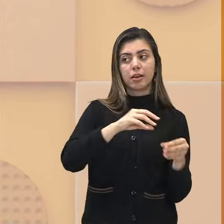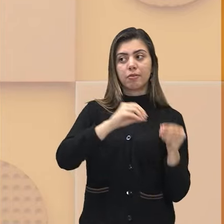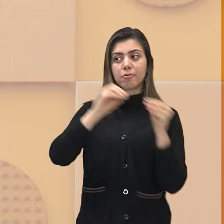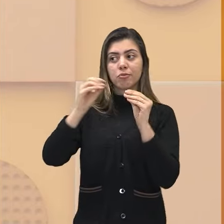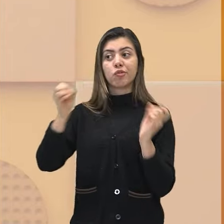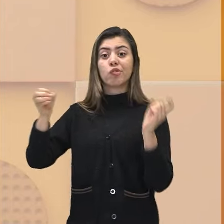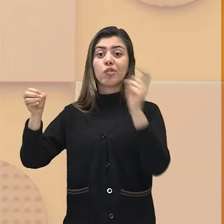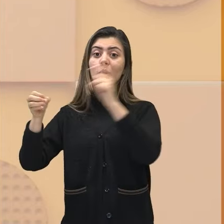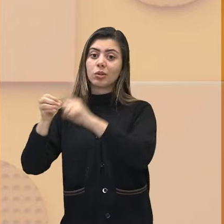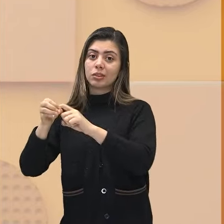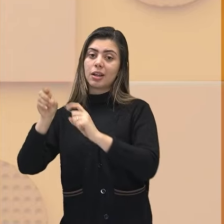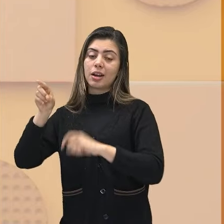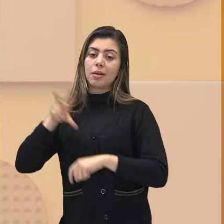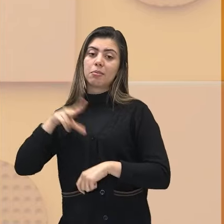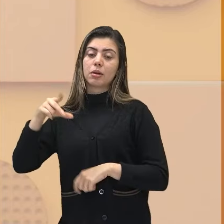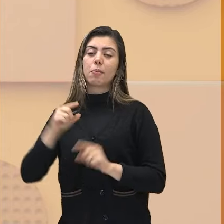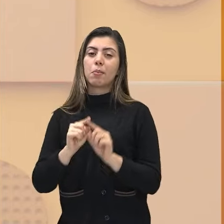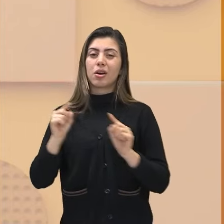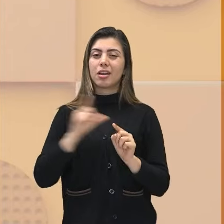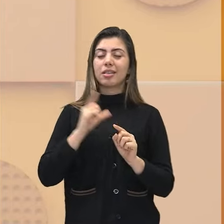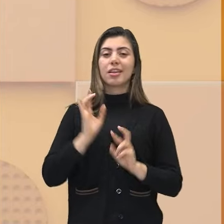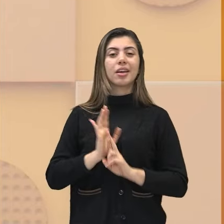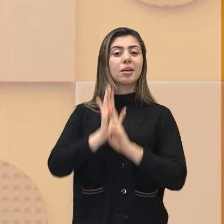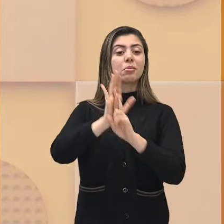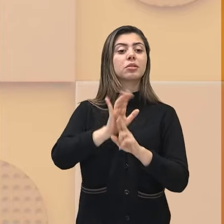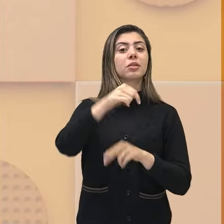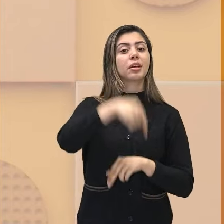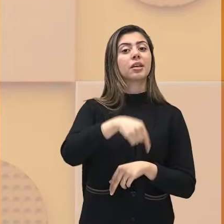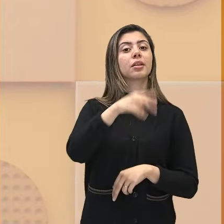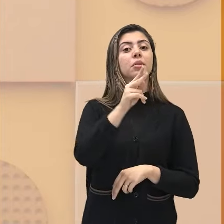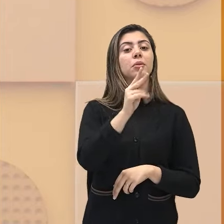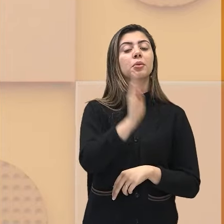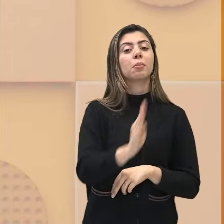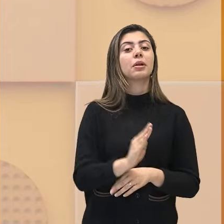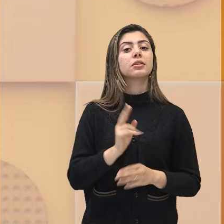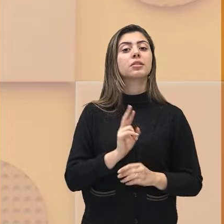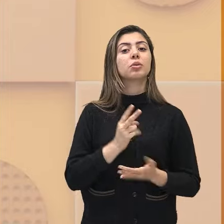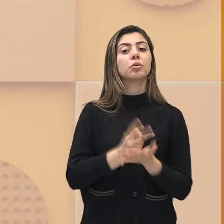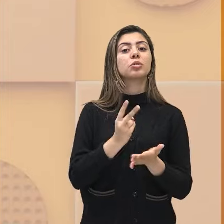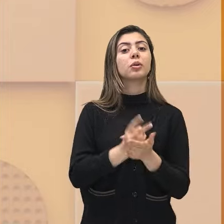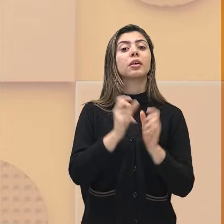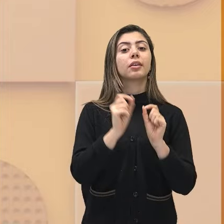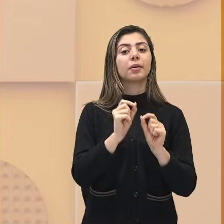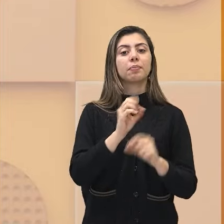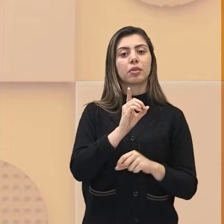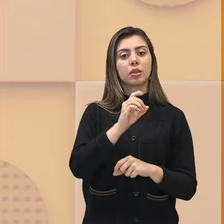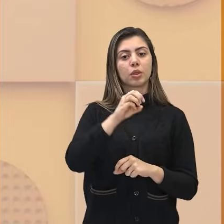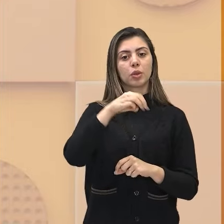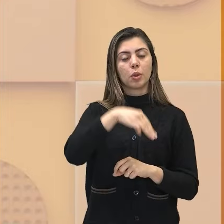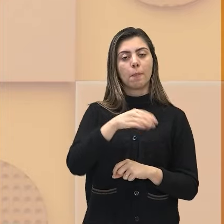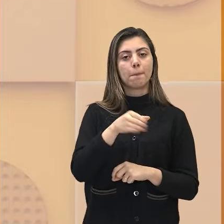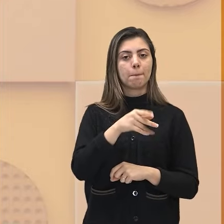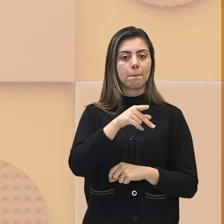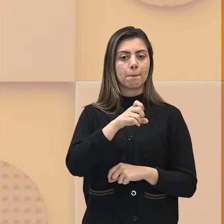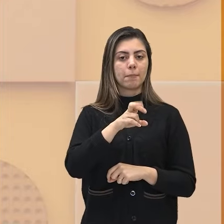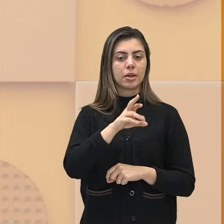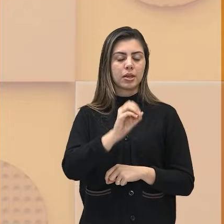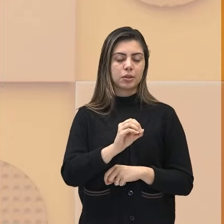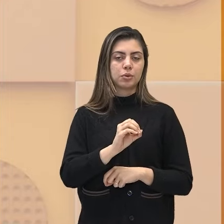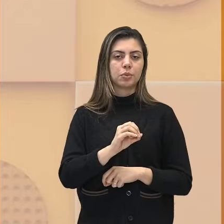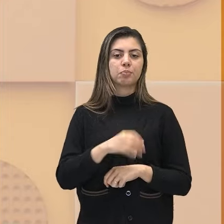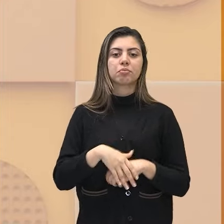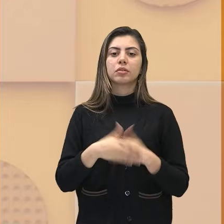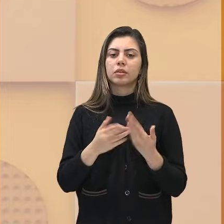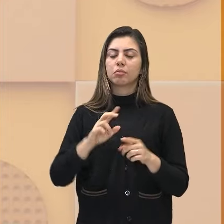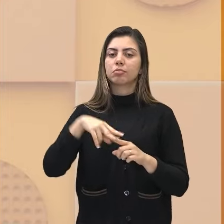um representante que vai ser quem? Dom Pedro, que nessa época não é primeiro, ele passa a ser Dom Pedro I depois de proclamada